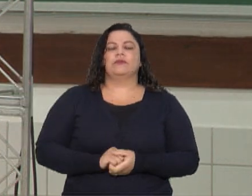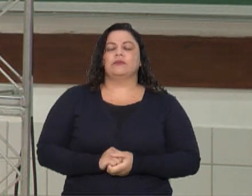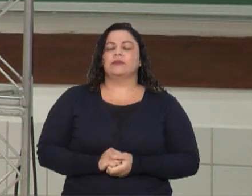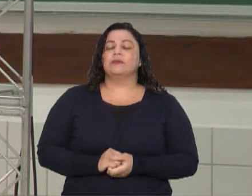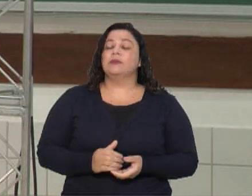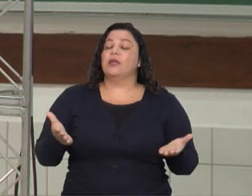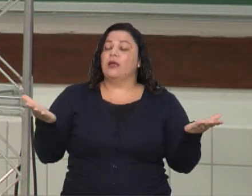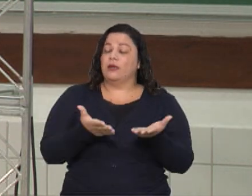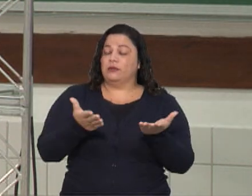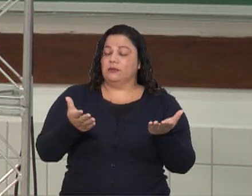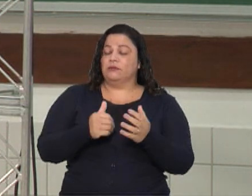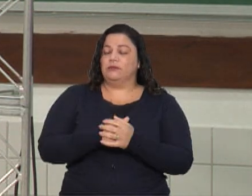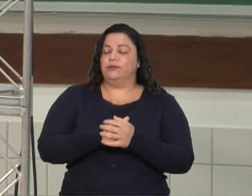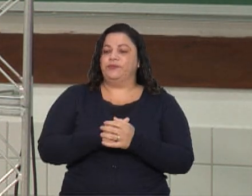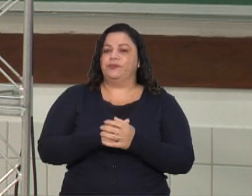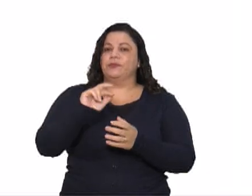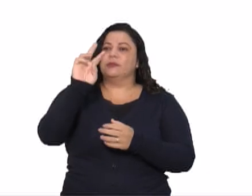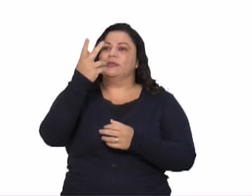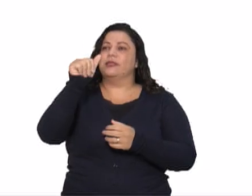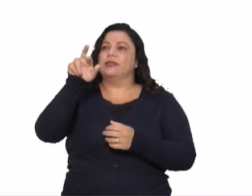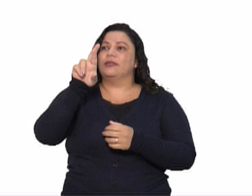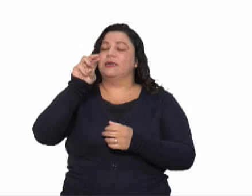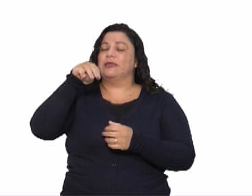melodia, harmonia e ritmo.